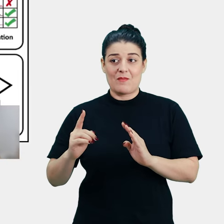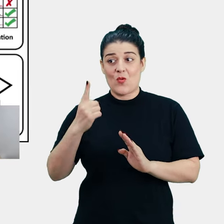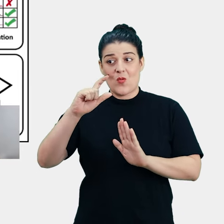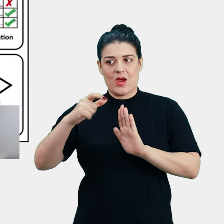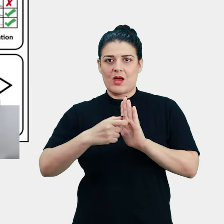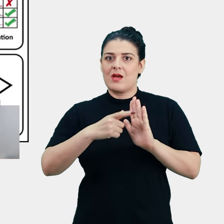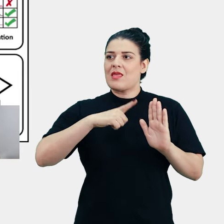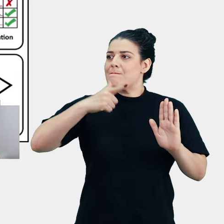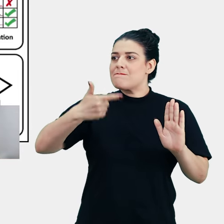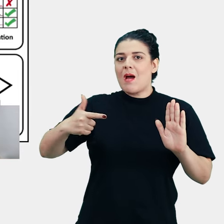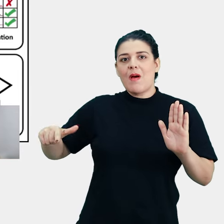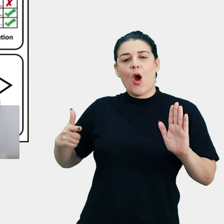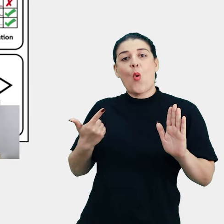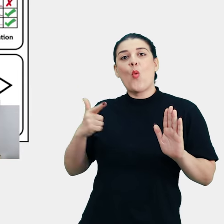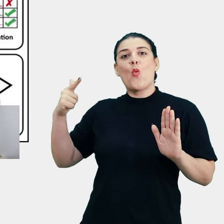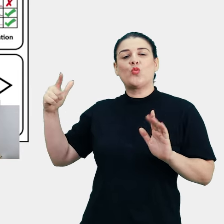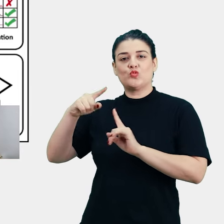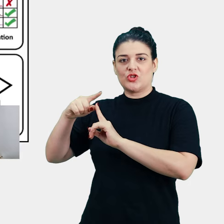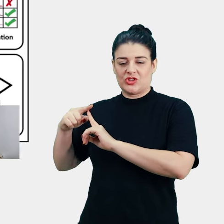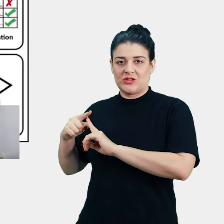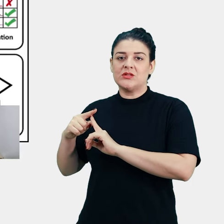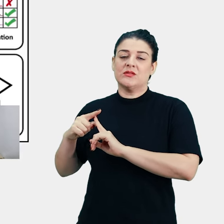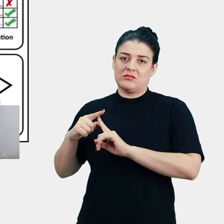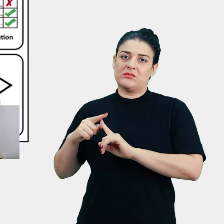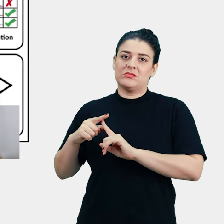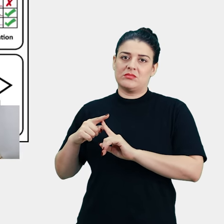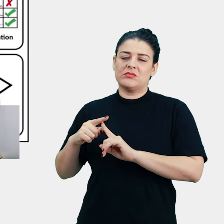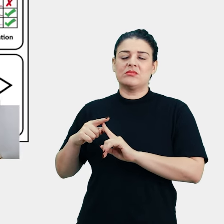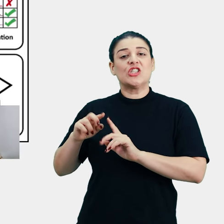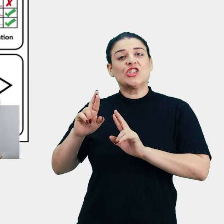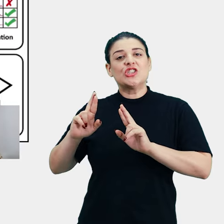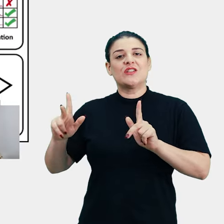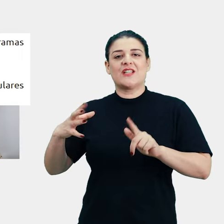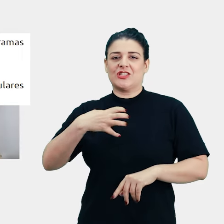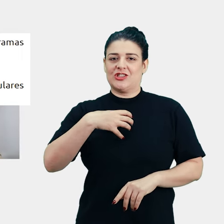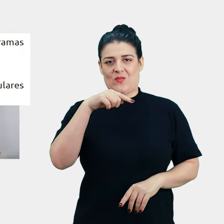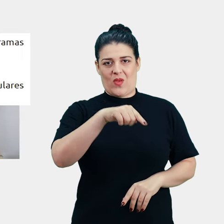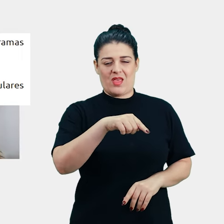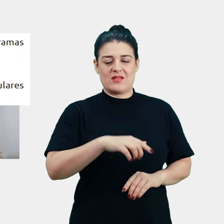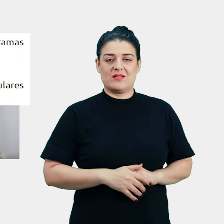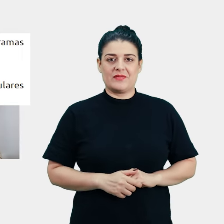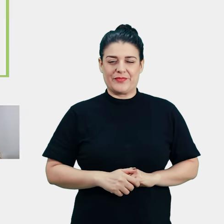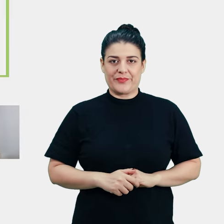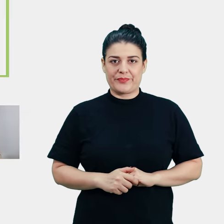tem outros softwares, tá? Que operam, né, de formas distintas.